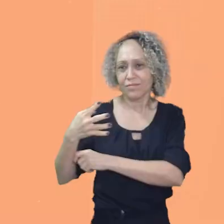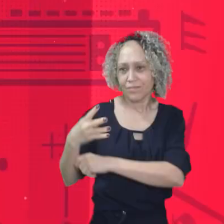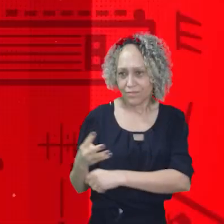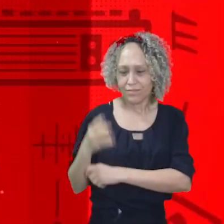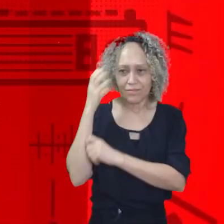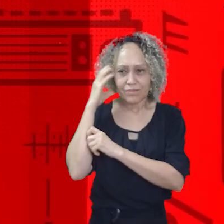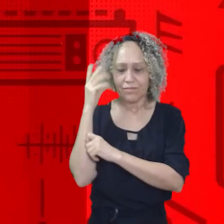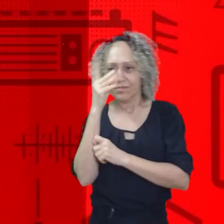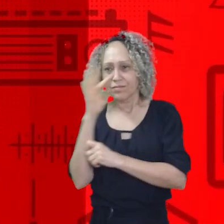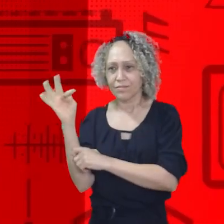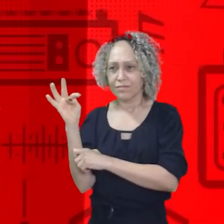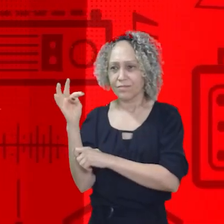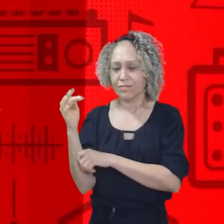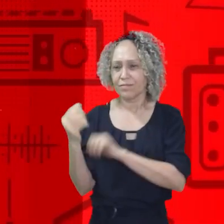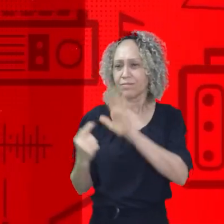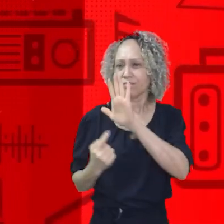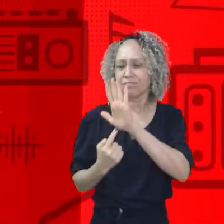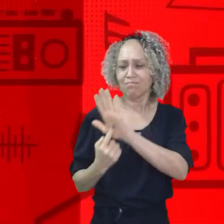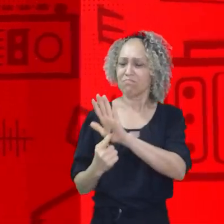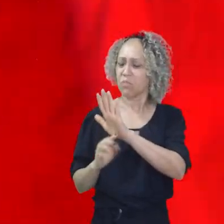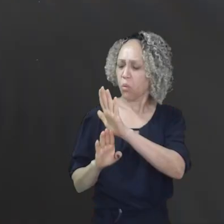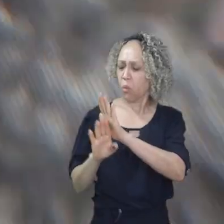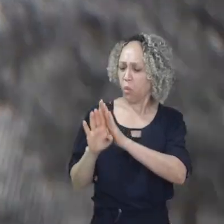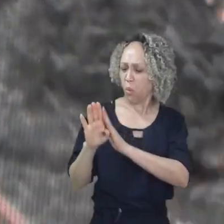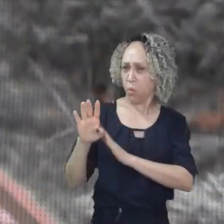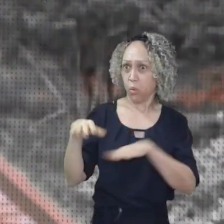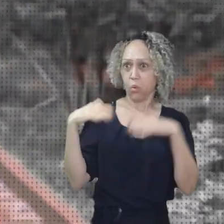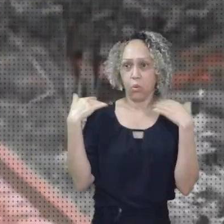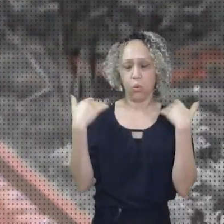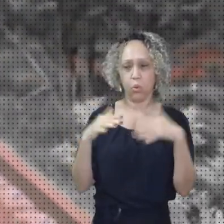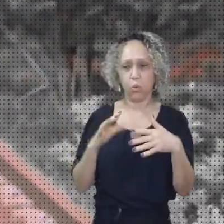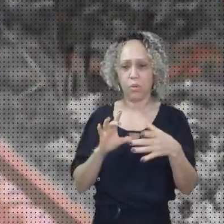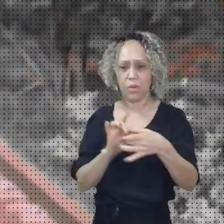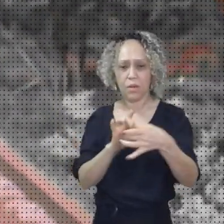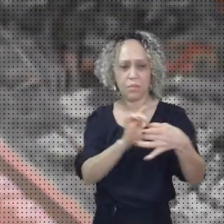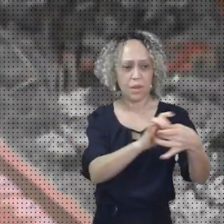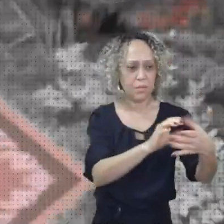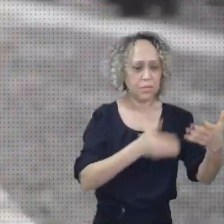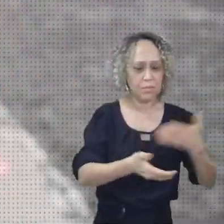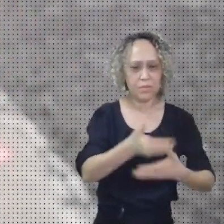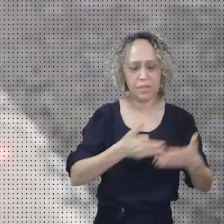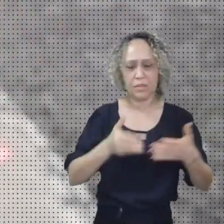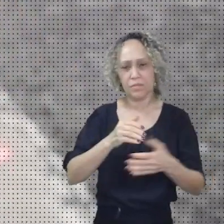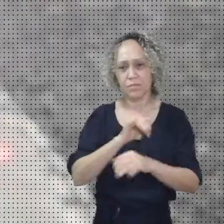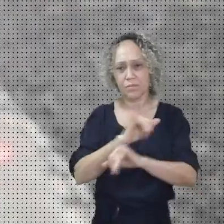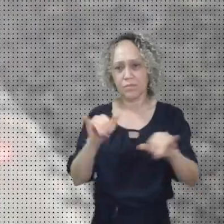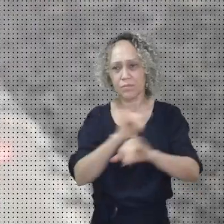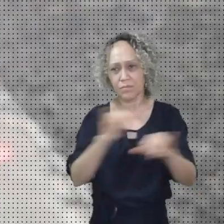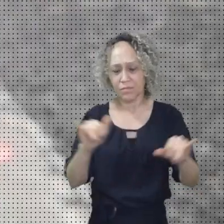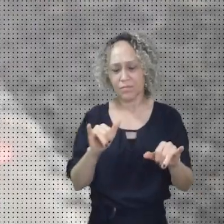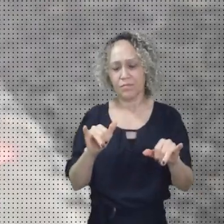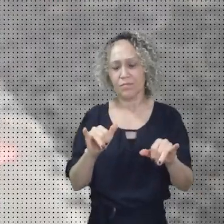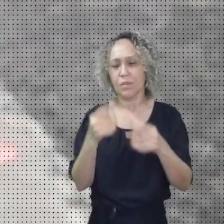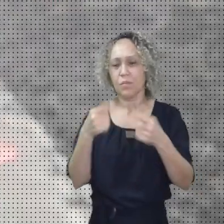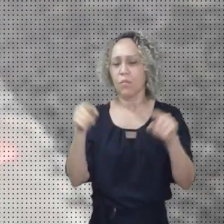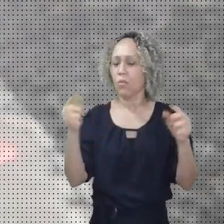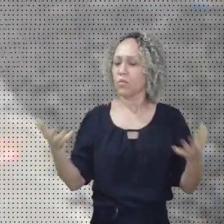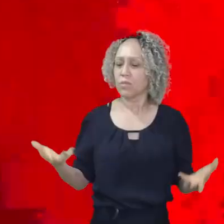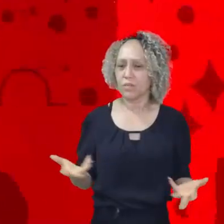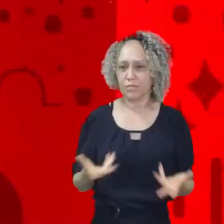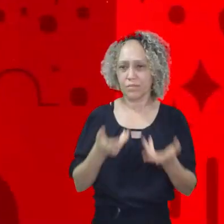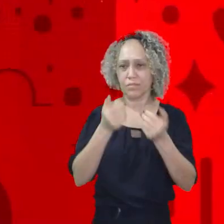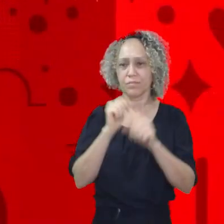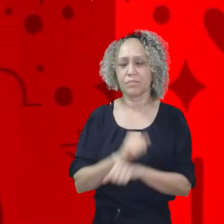a Rádio PT conquistou um crescimento impressionante, conectando mais e mais pessoas com informação e música de